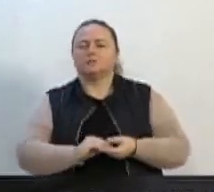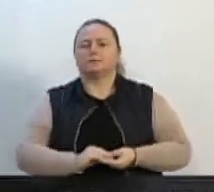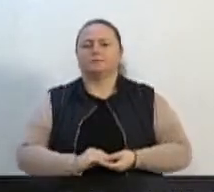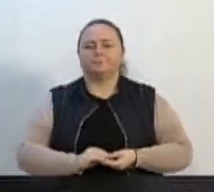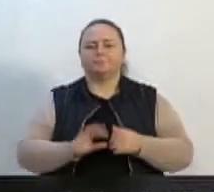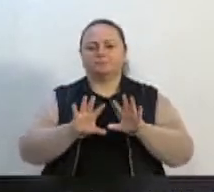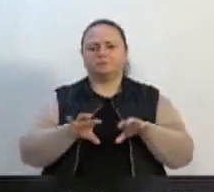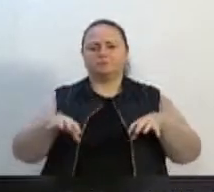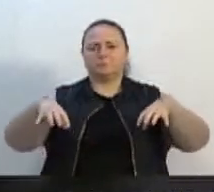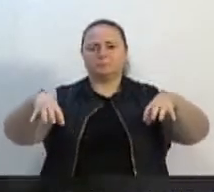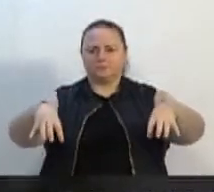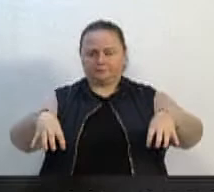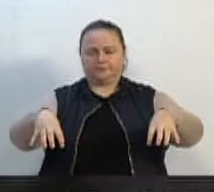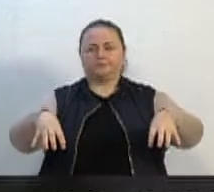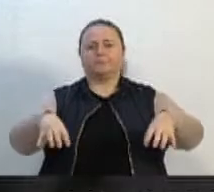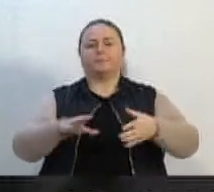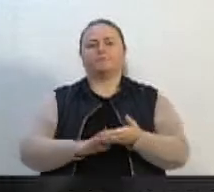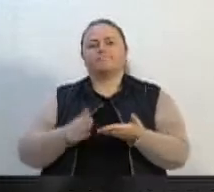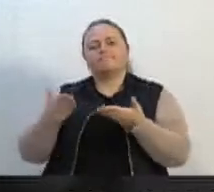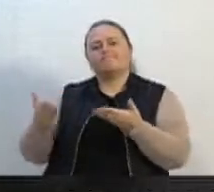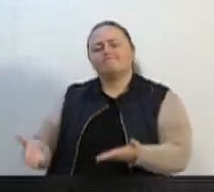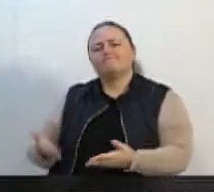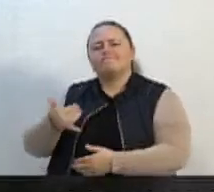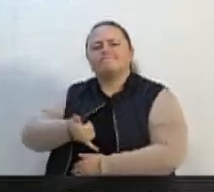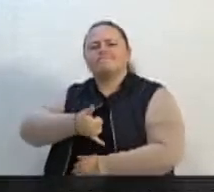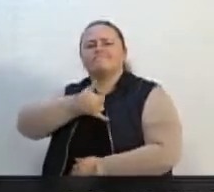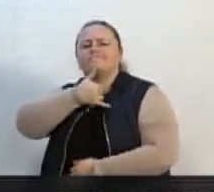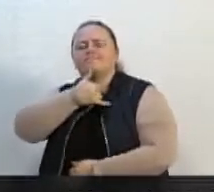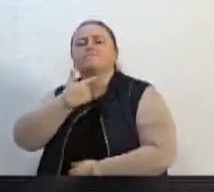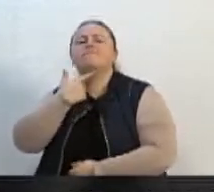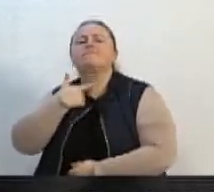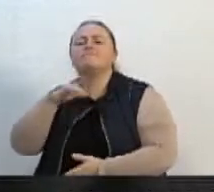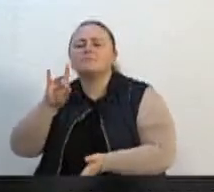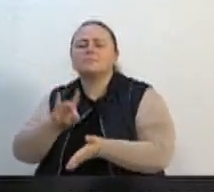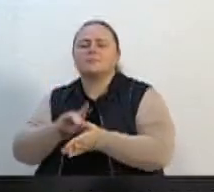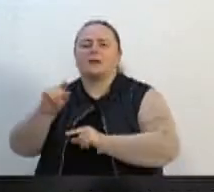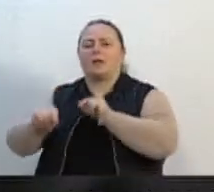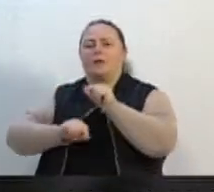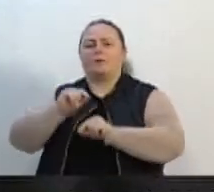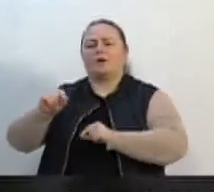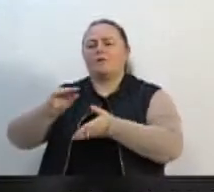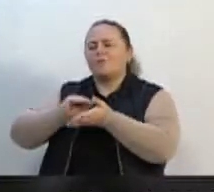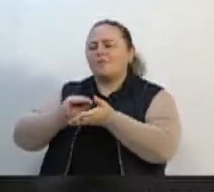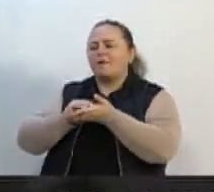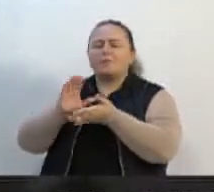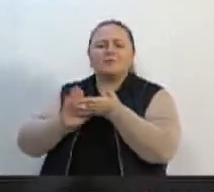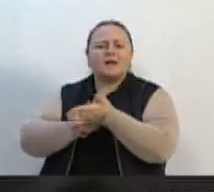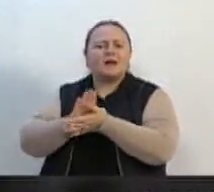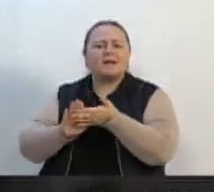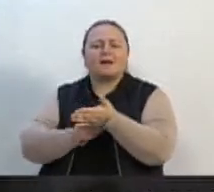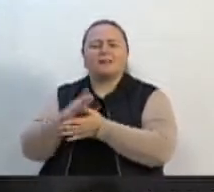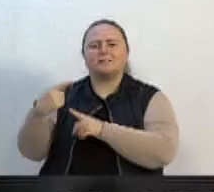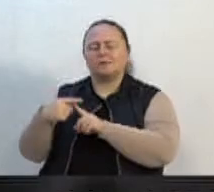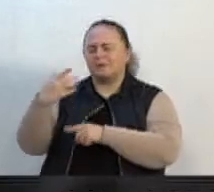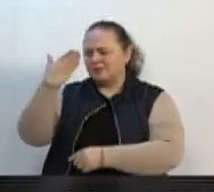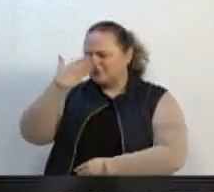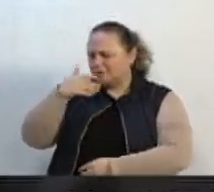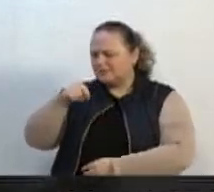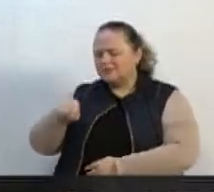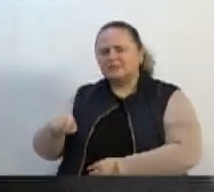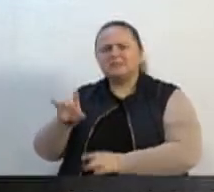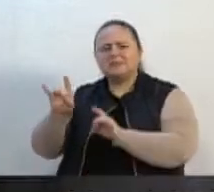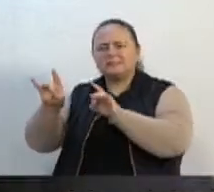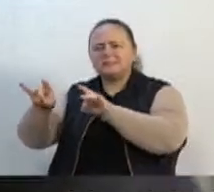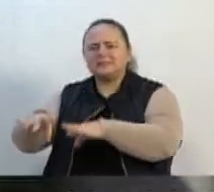divido esses dados e compartilho com a tristeza, porque queria, do fundo do coração, que a gente não tivesse essas situações, porque elas mostram casos de abandono e casos de maus